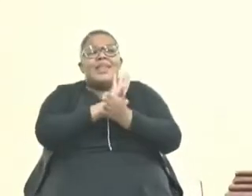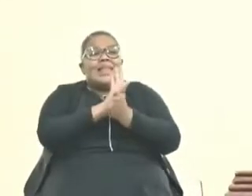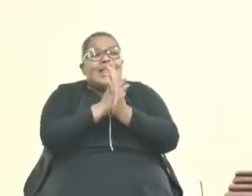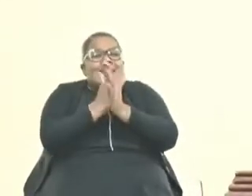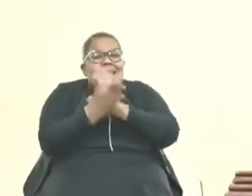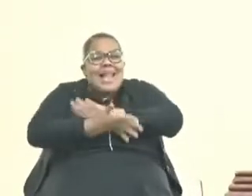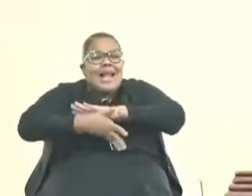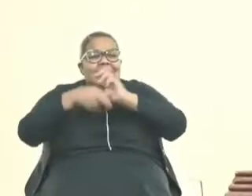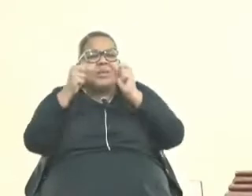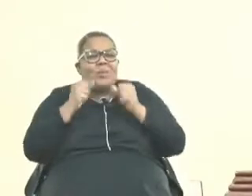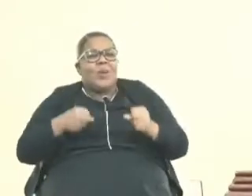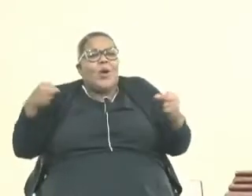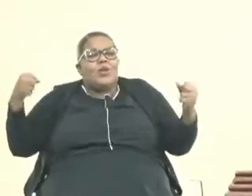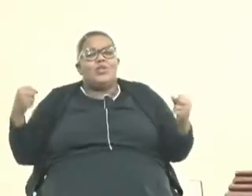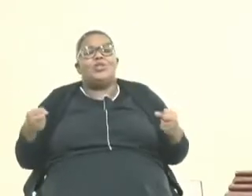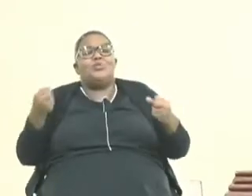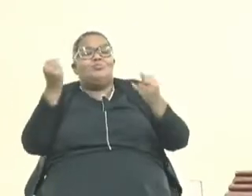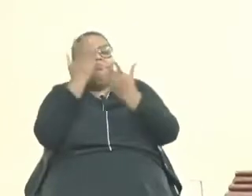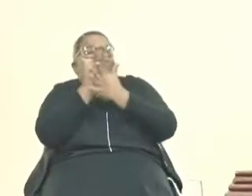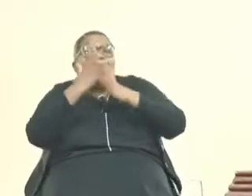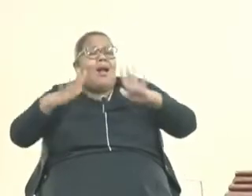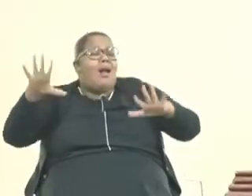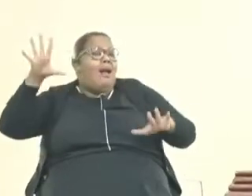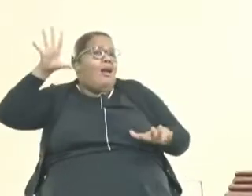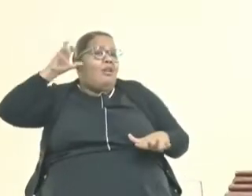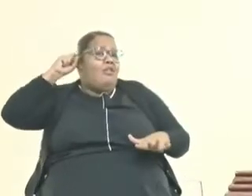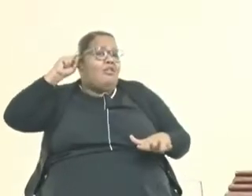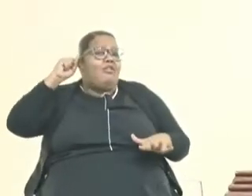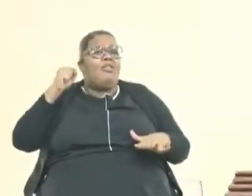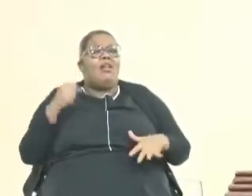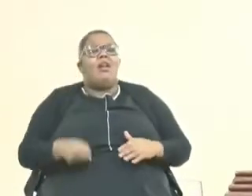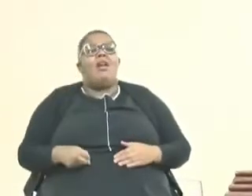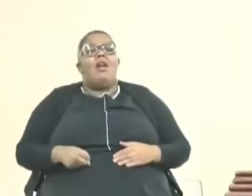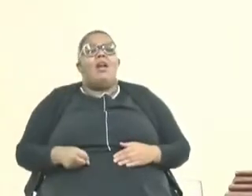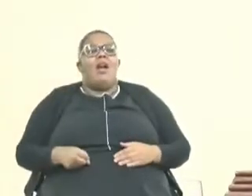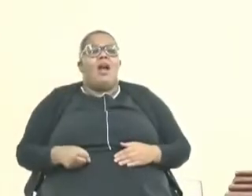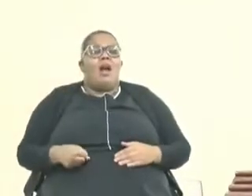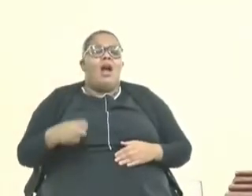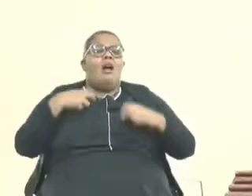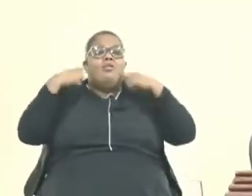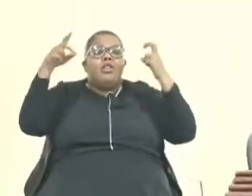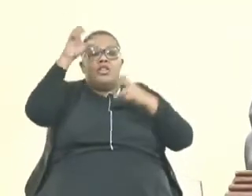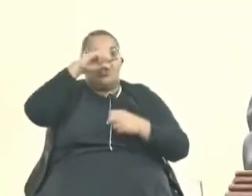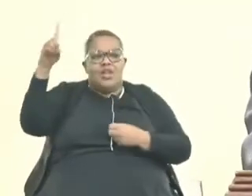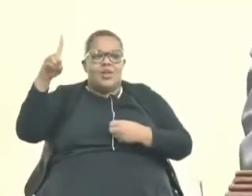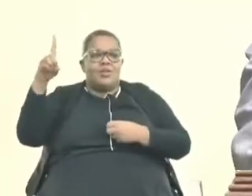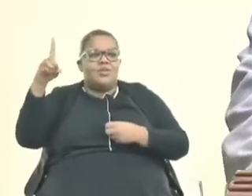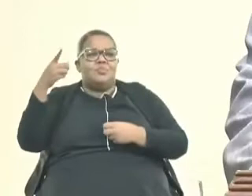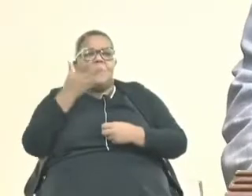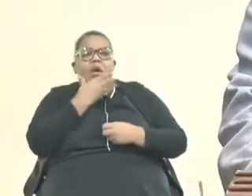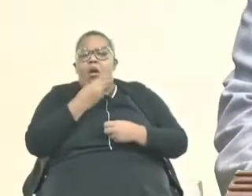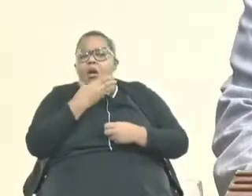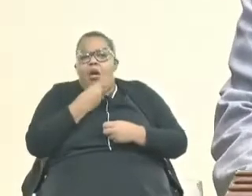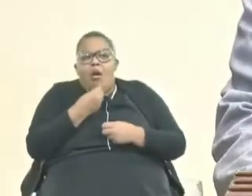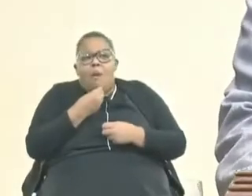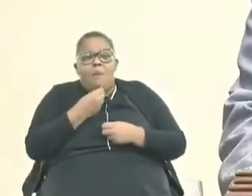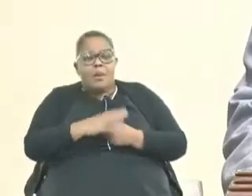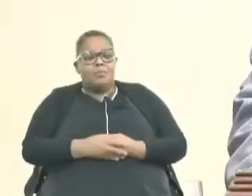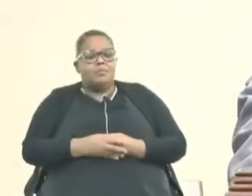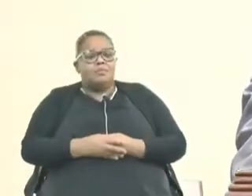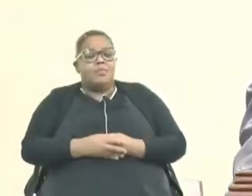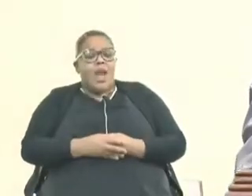de fazer de ouvir a voz de Deus ele é um Rafa mais seus filhos do que a Deus Primeiro Samuel